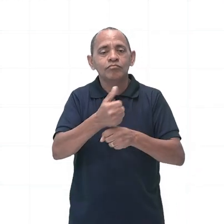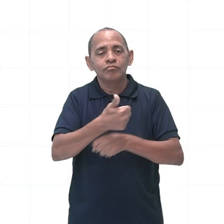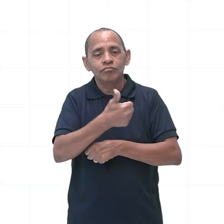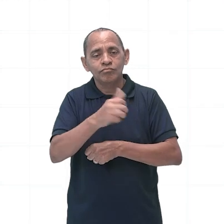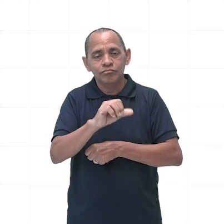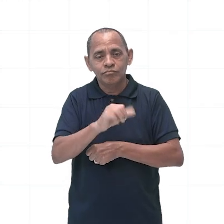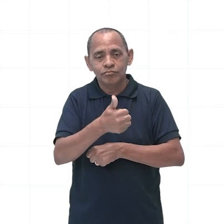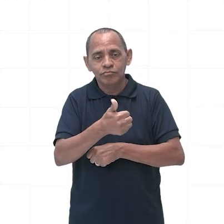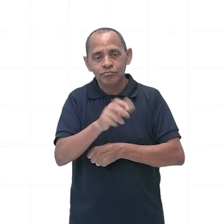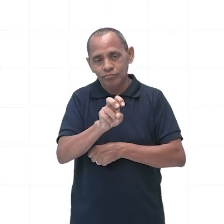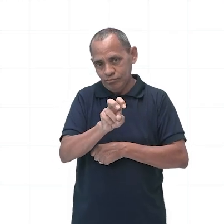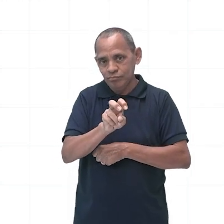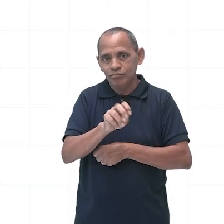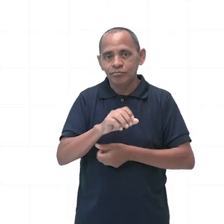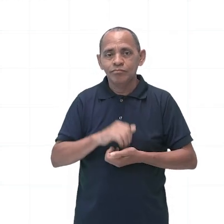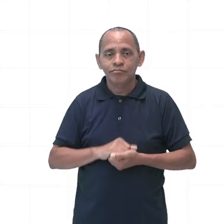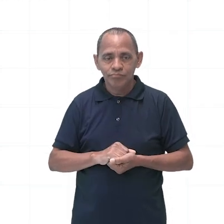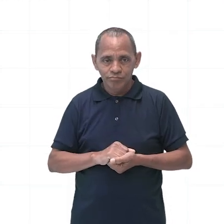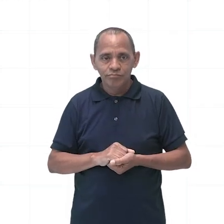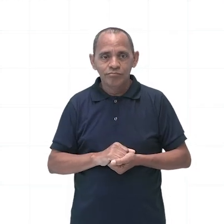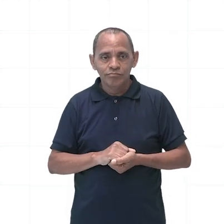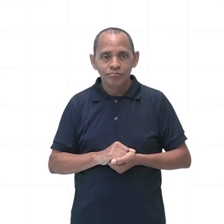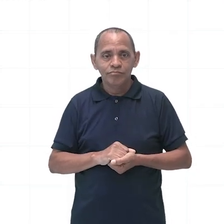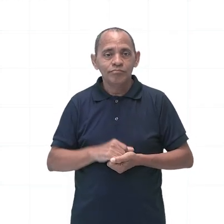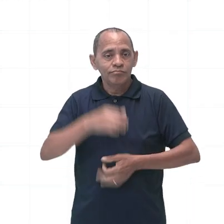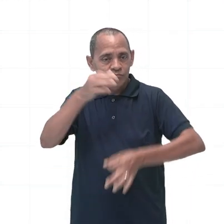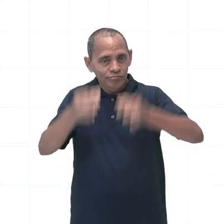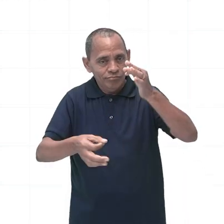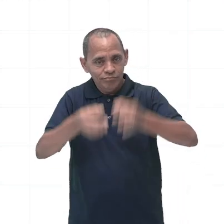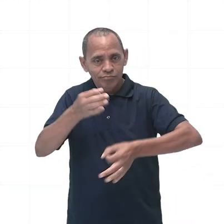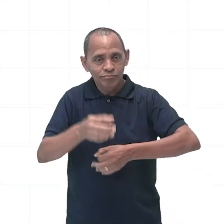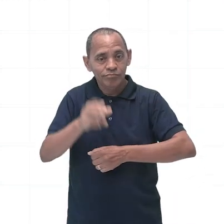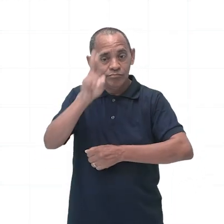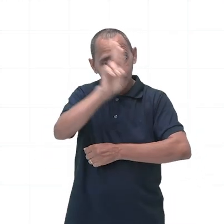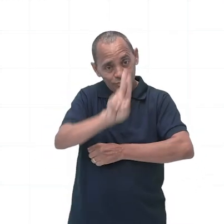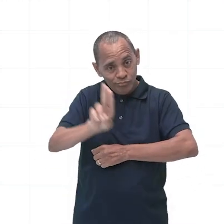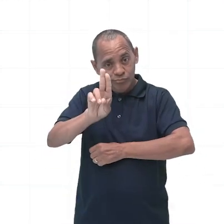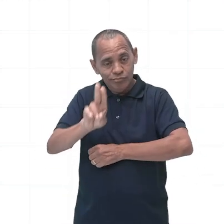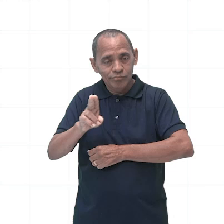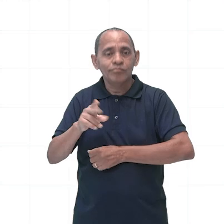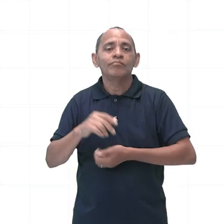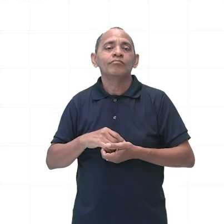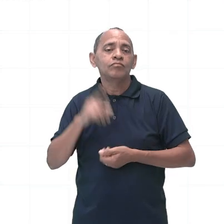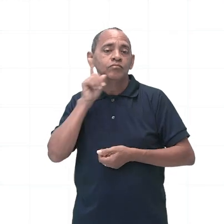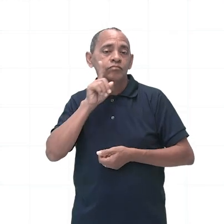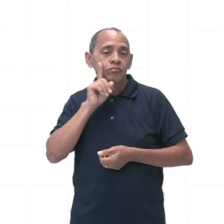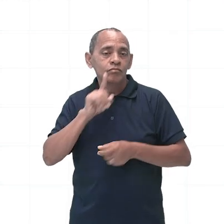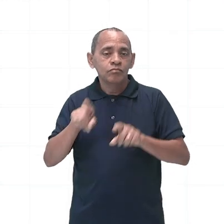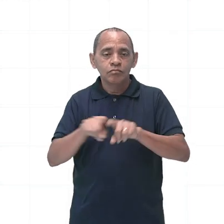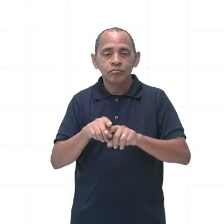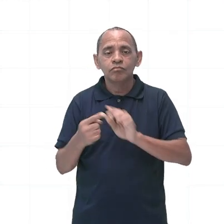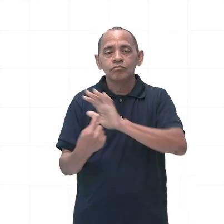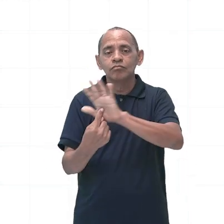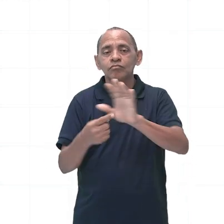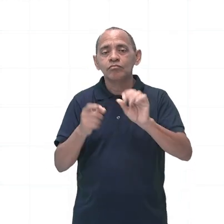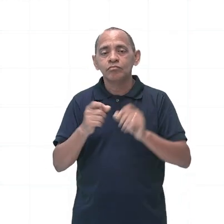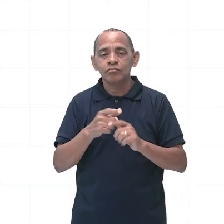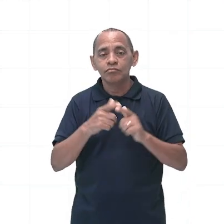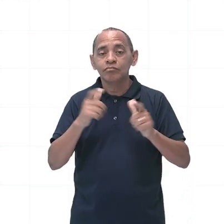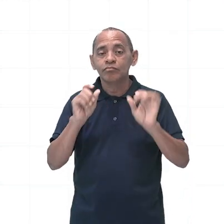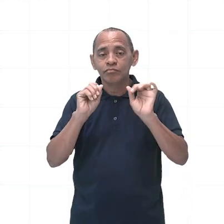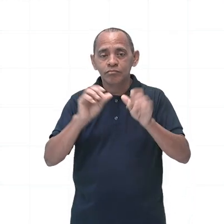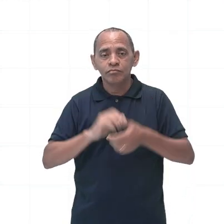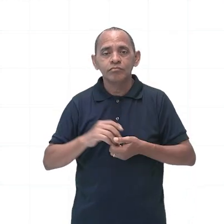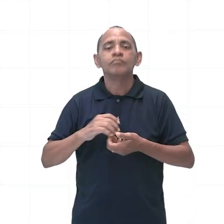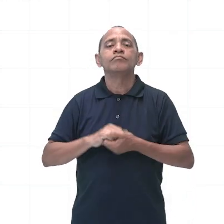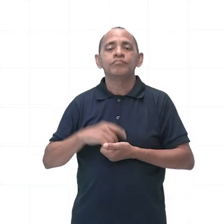pelo Brain Center for Justiça da Universidade de Nova York, demonstra amplamente que a